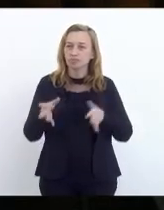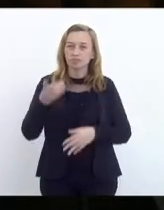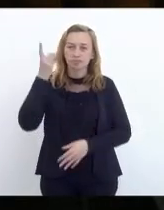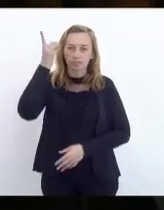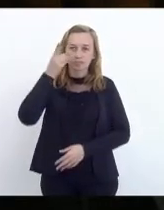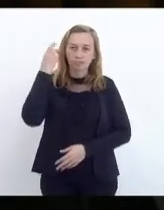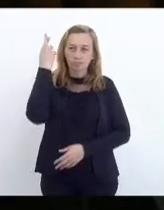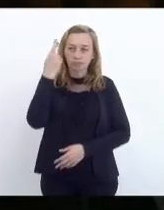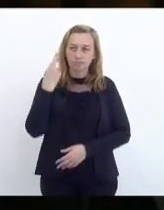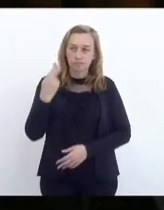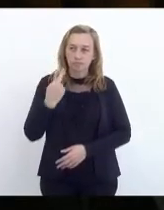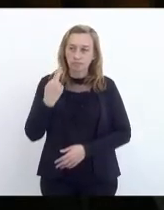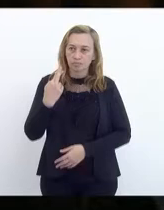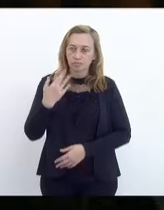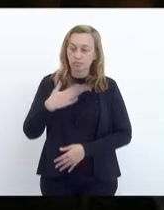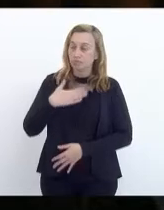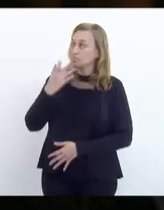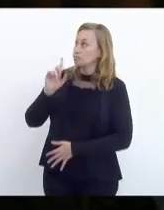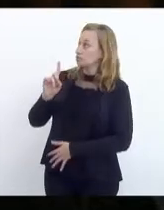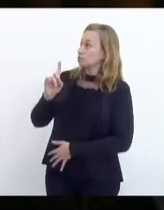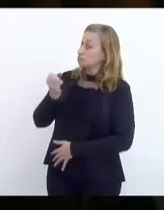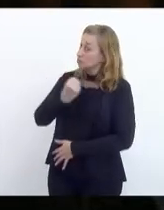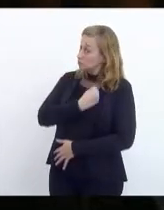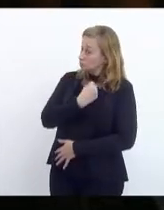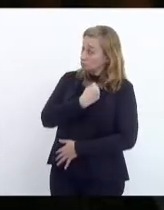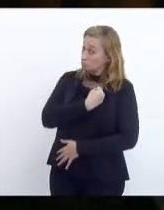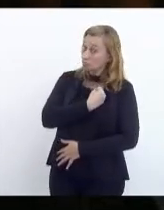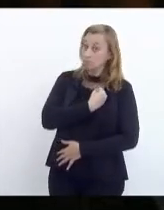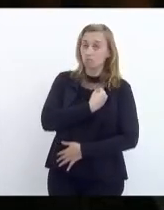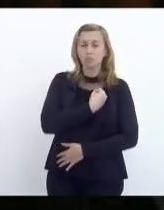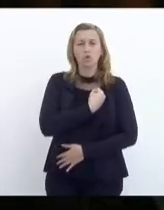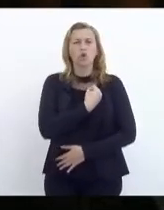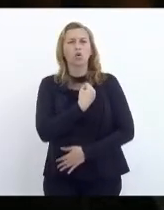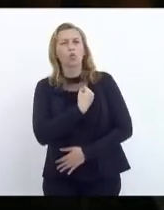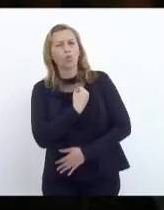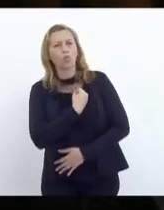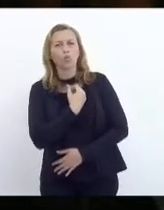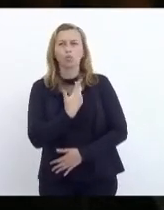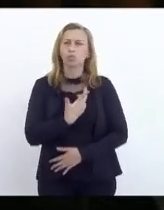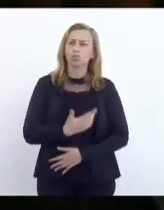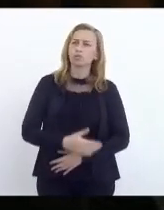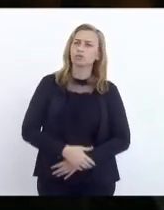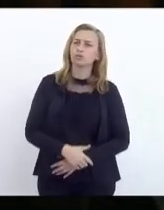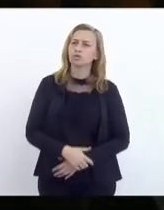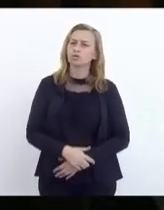Renata, não se assuste com esse número, o número de